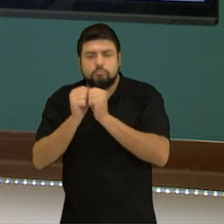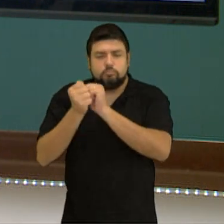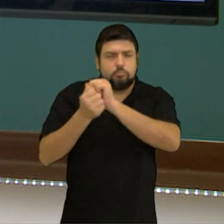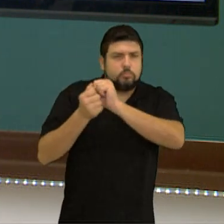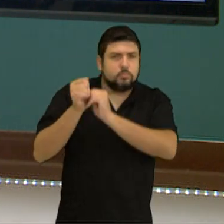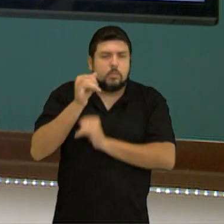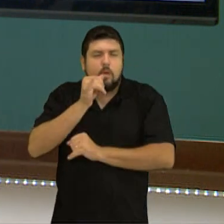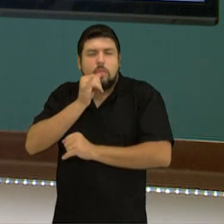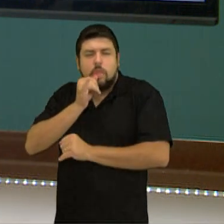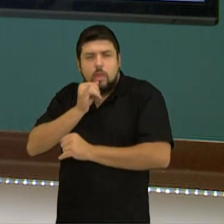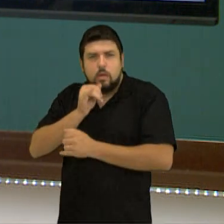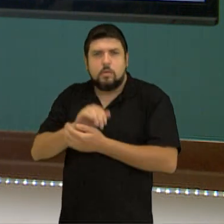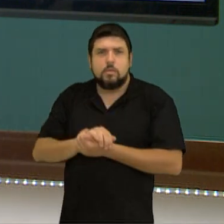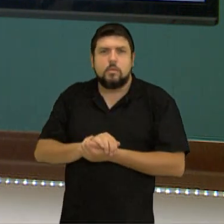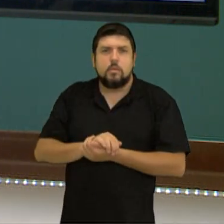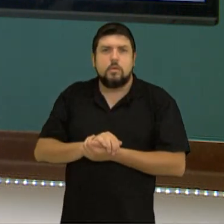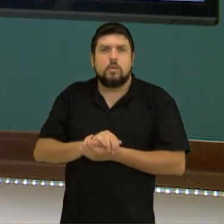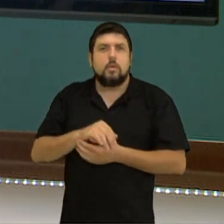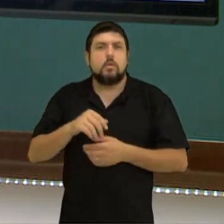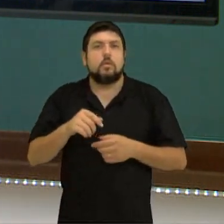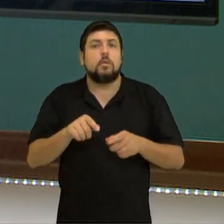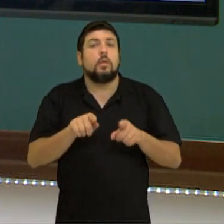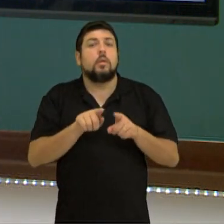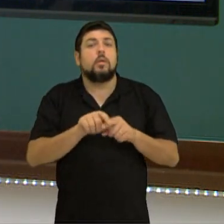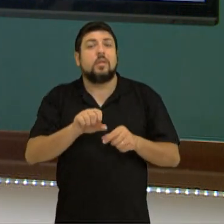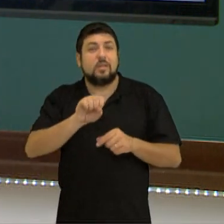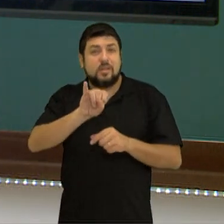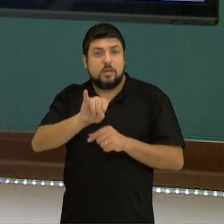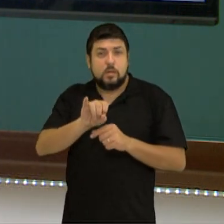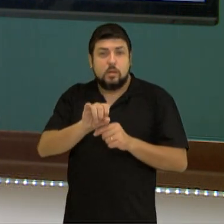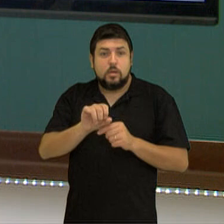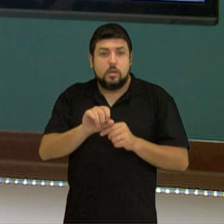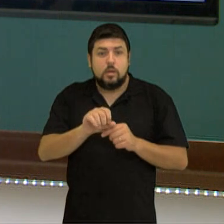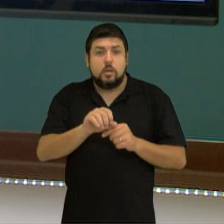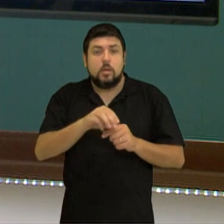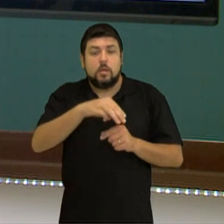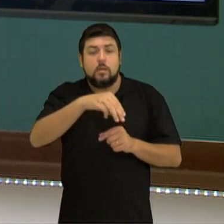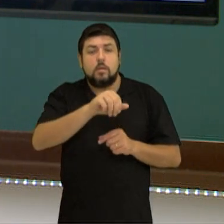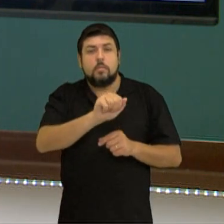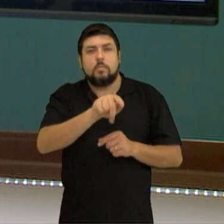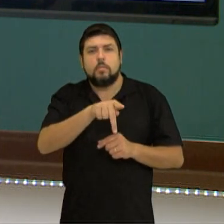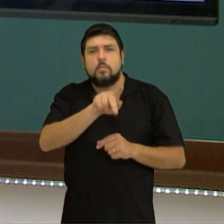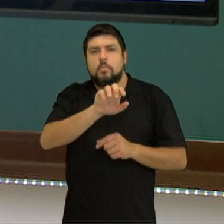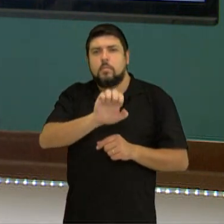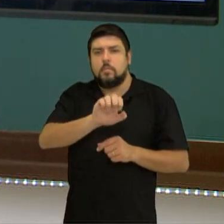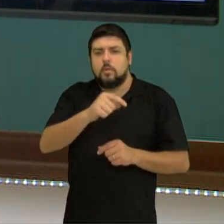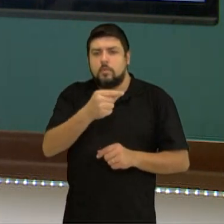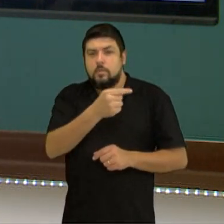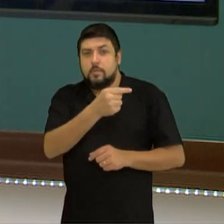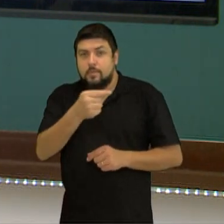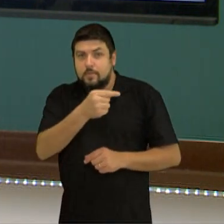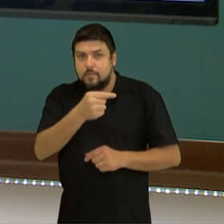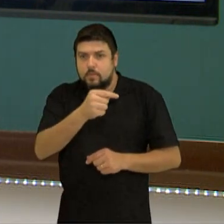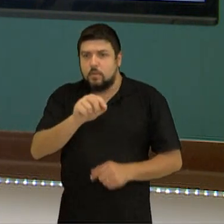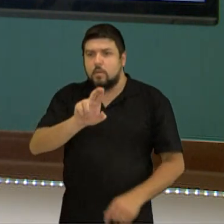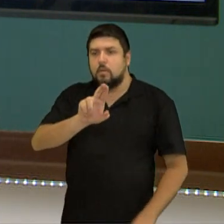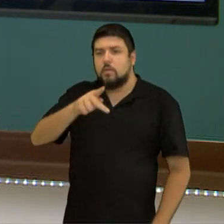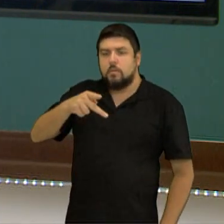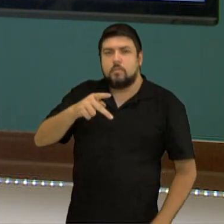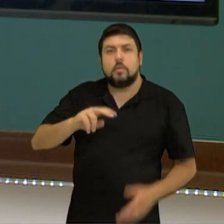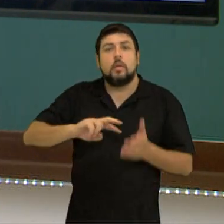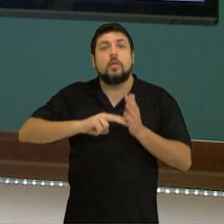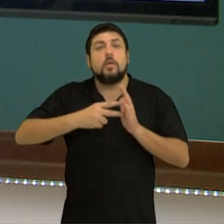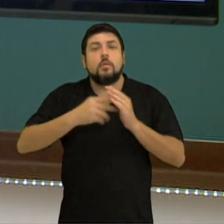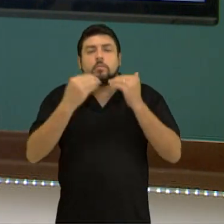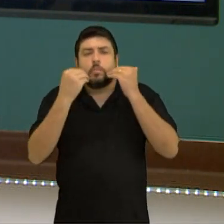Também tem essa ideia. Se você coloca um hífen, aí você já transforma num substantivo, make-up, que vai significar maquiagem.